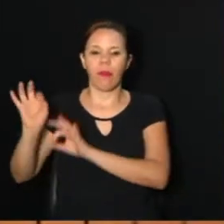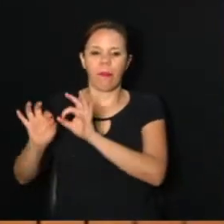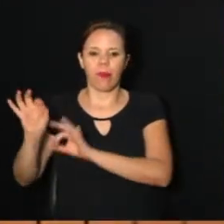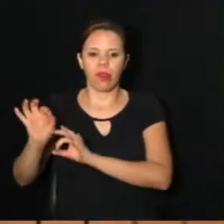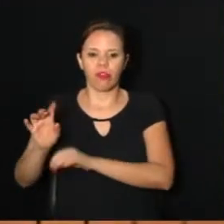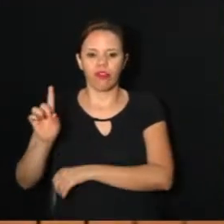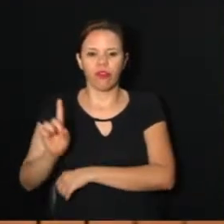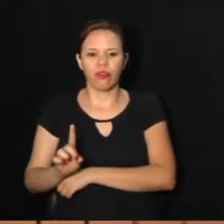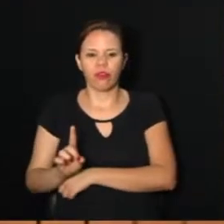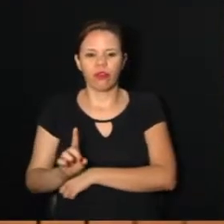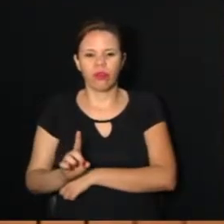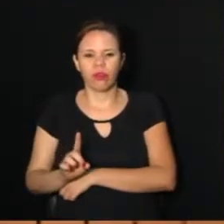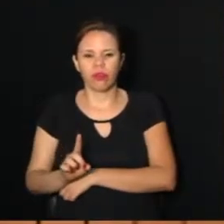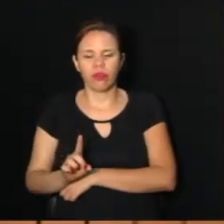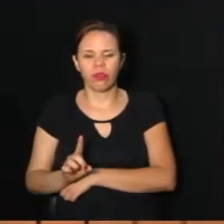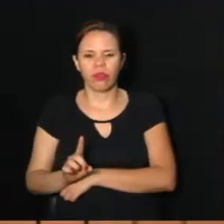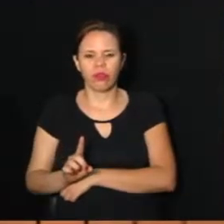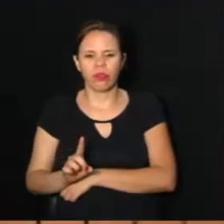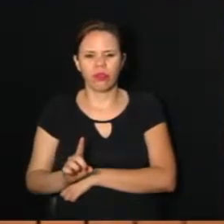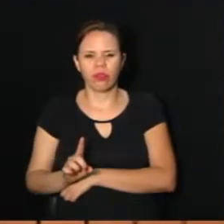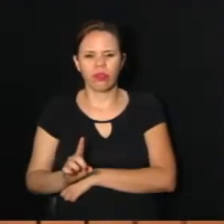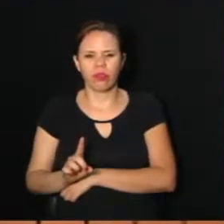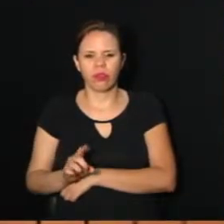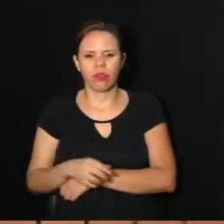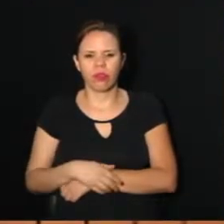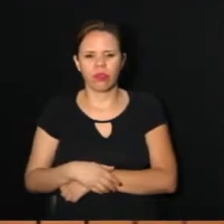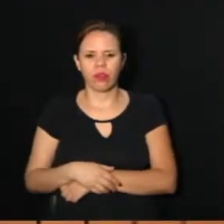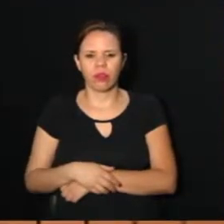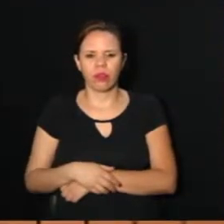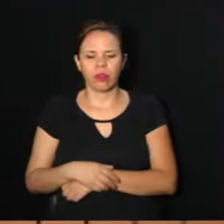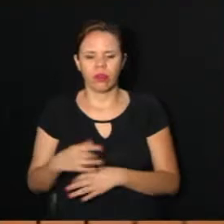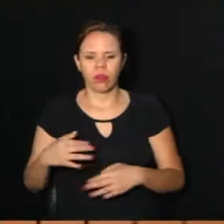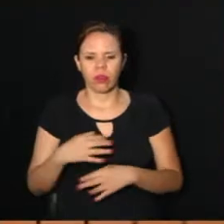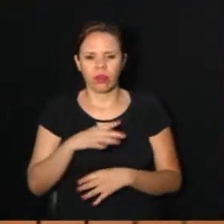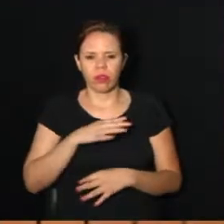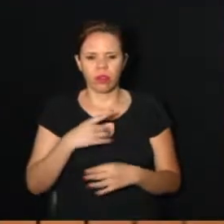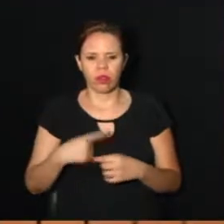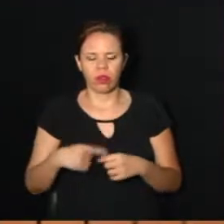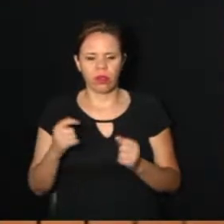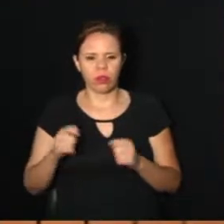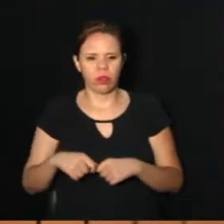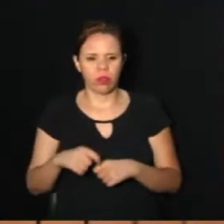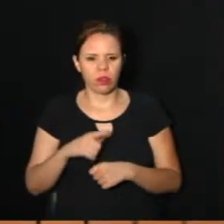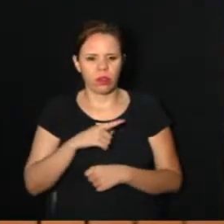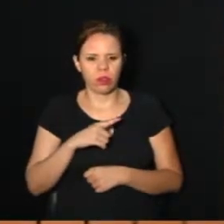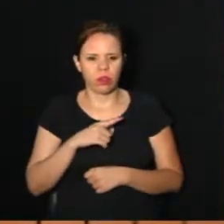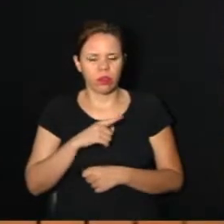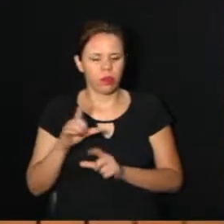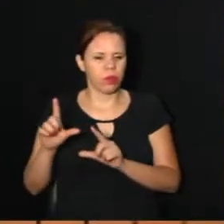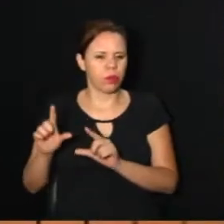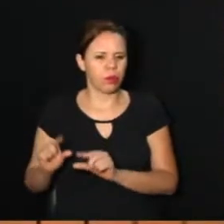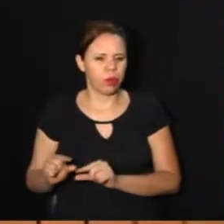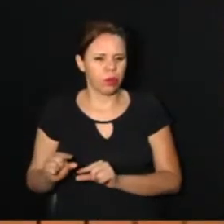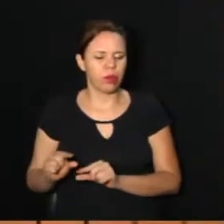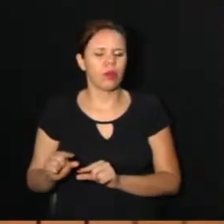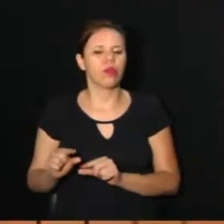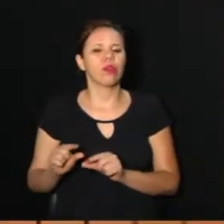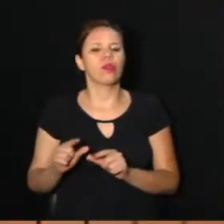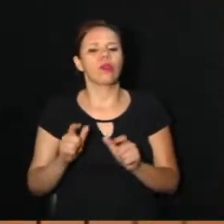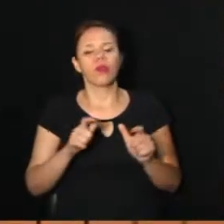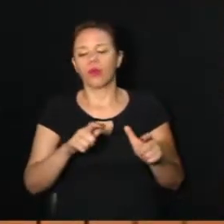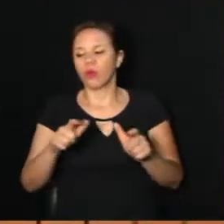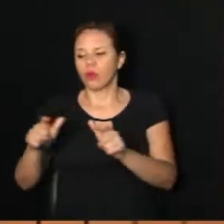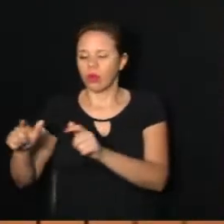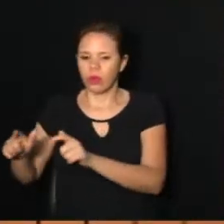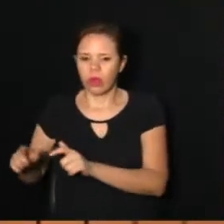facilitamos bem a vida da interpretação urbanística de como essa cidade pode se compor, né, reduzindo os zoneamentos,